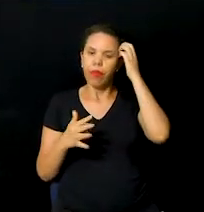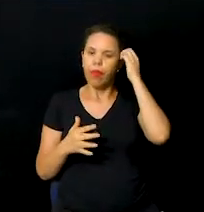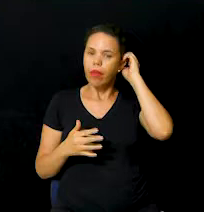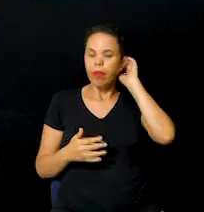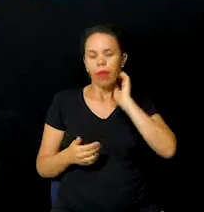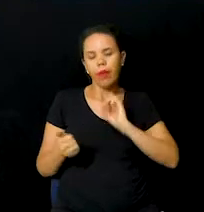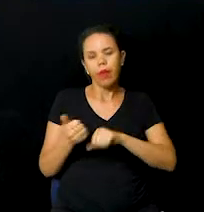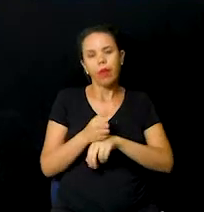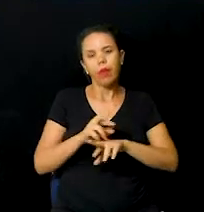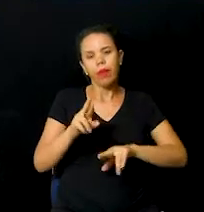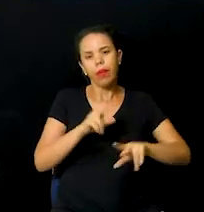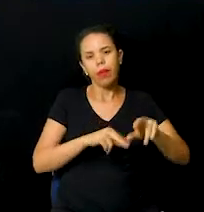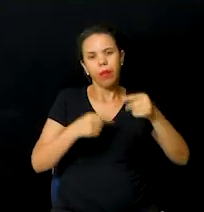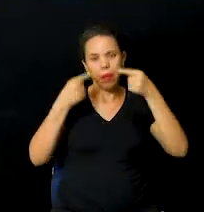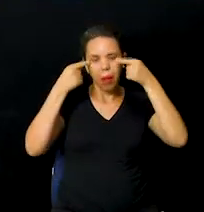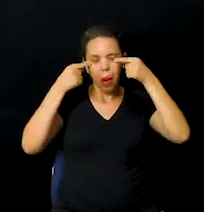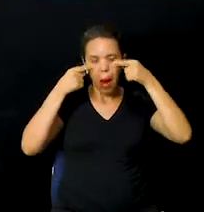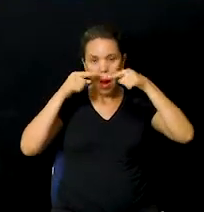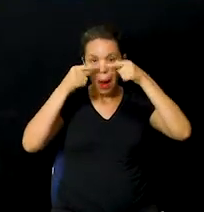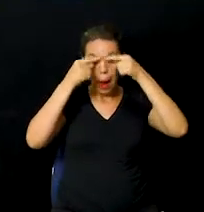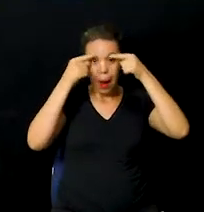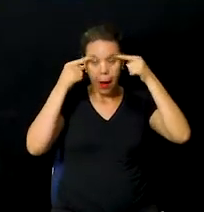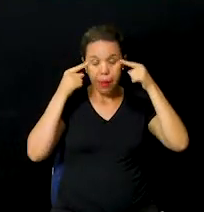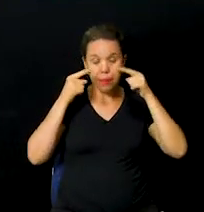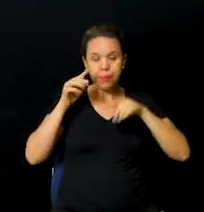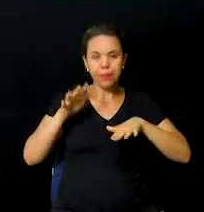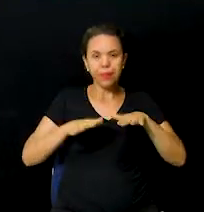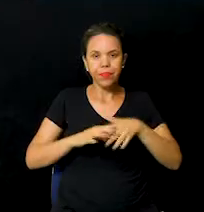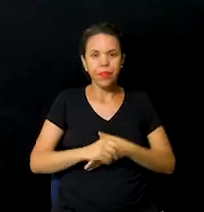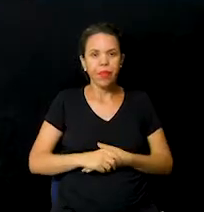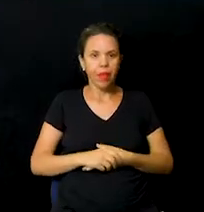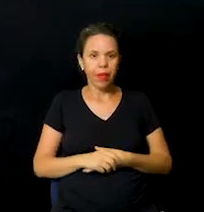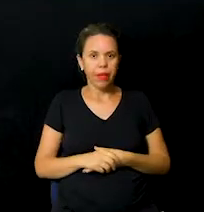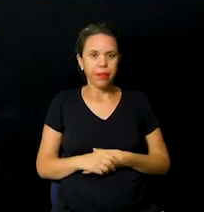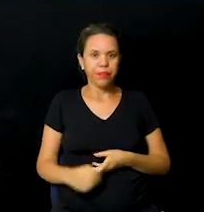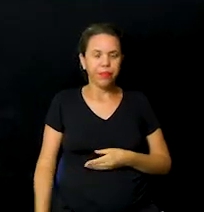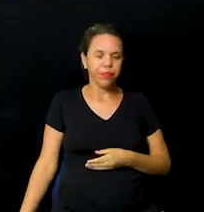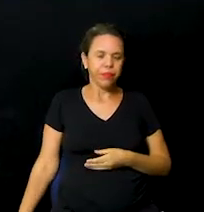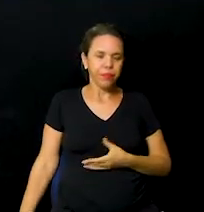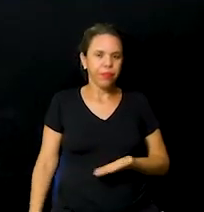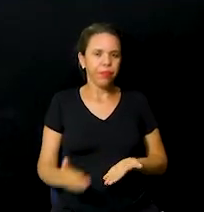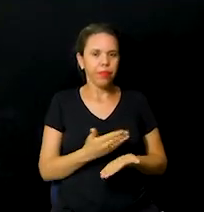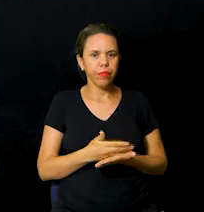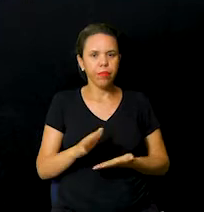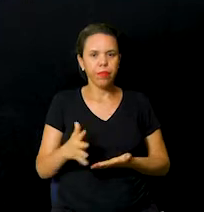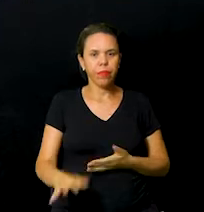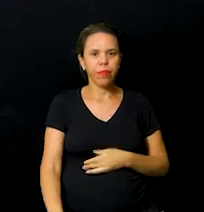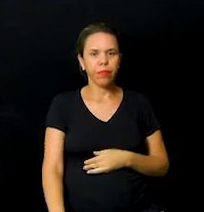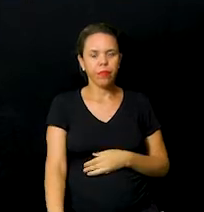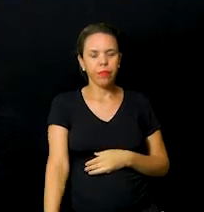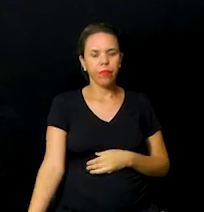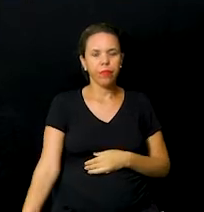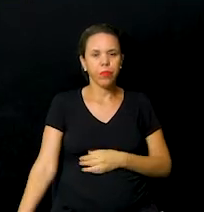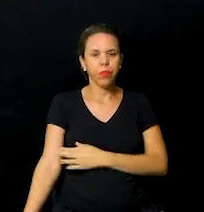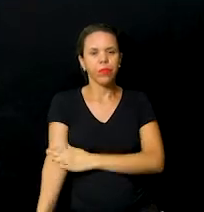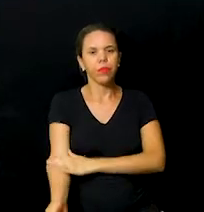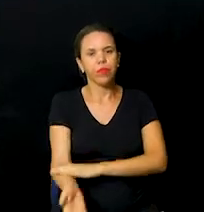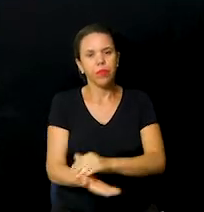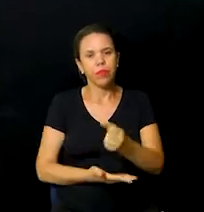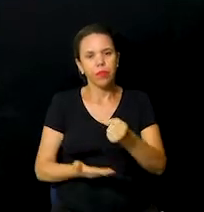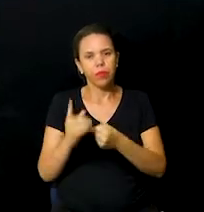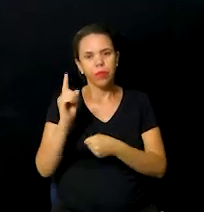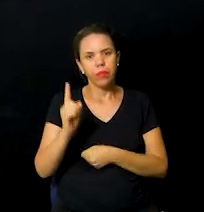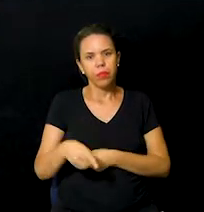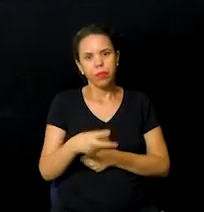várias áreas, por exemplo, os cílios, sobrancelhas, você vai começar aí mais ou menos por baixo,